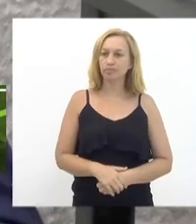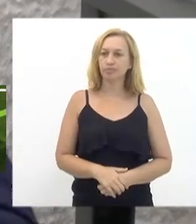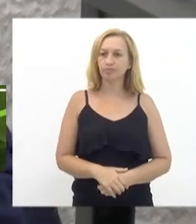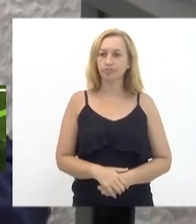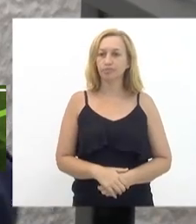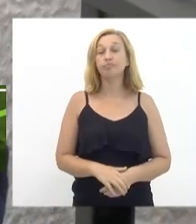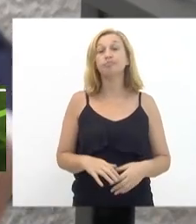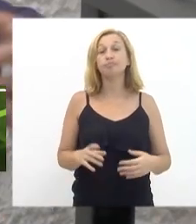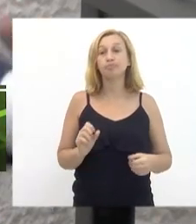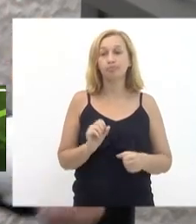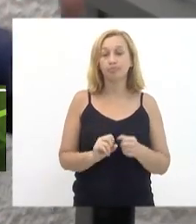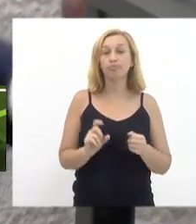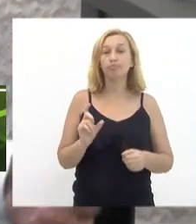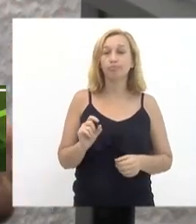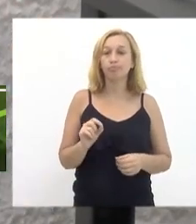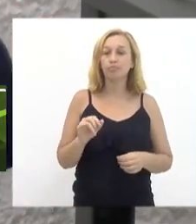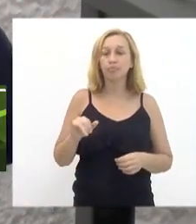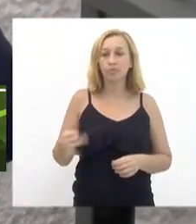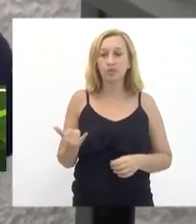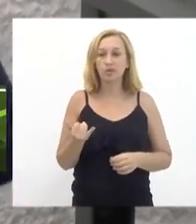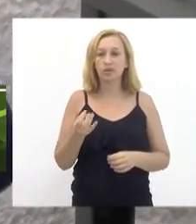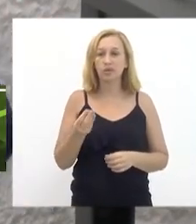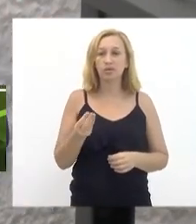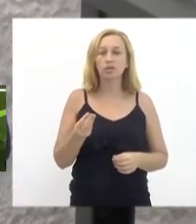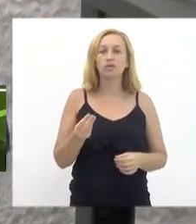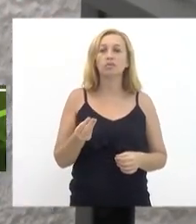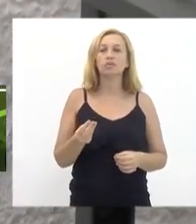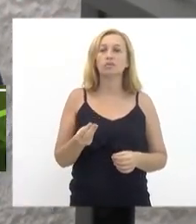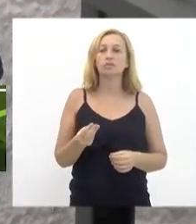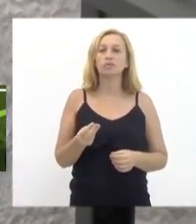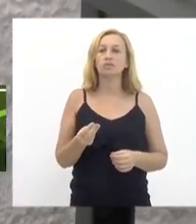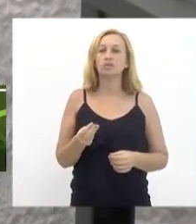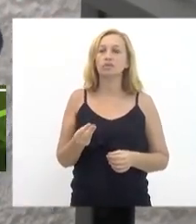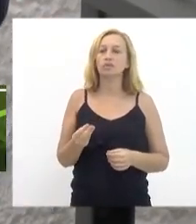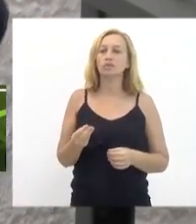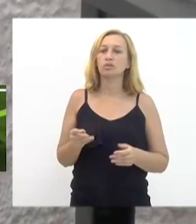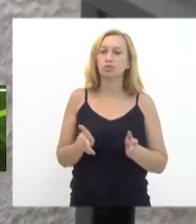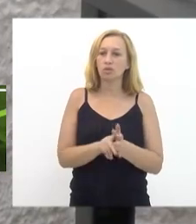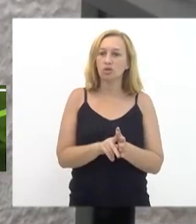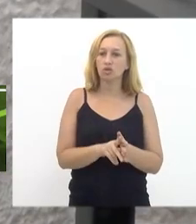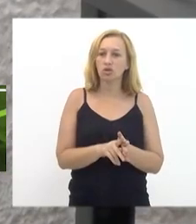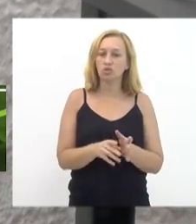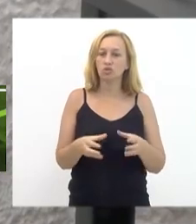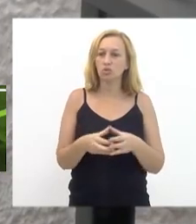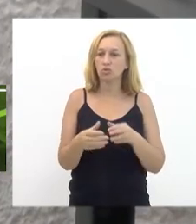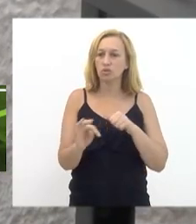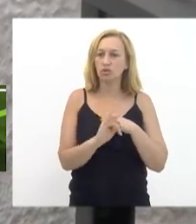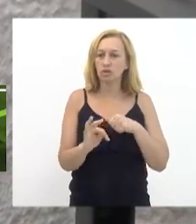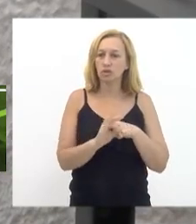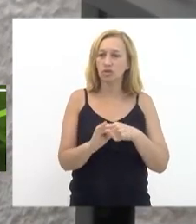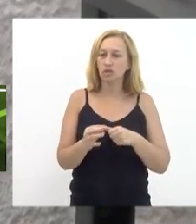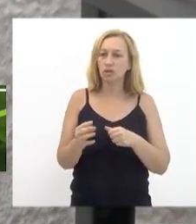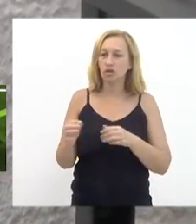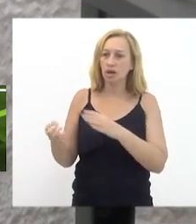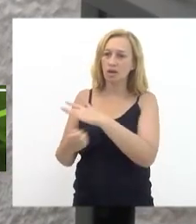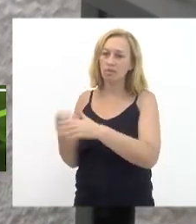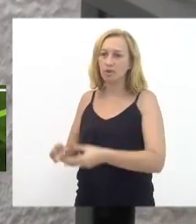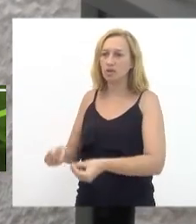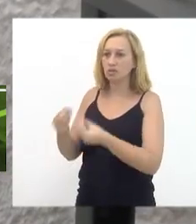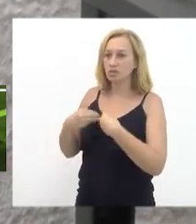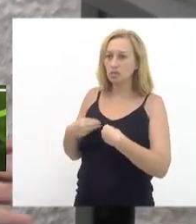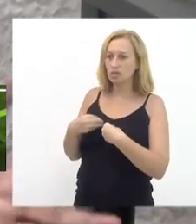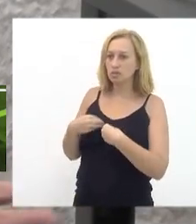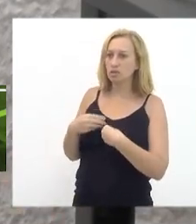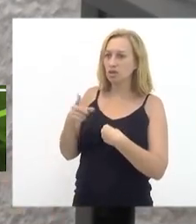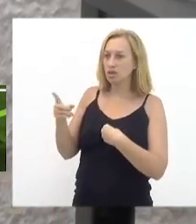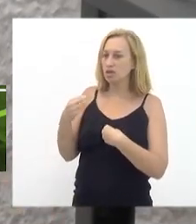e o que é que nós fizemos aproveitamos o projeto com a nossa equipe técnica e pegamos o projeto a empresa nos interiores não entrando